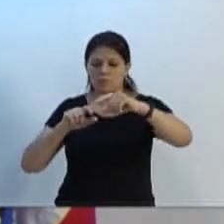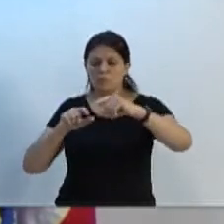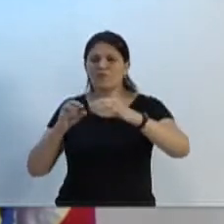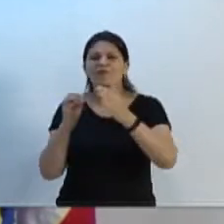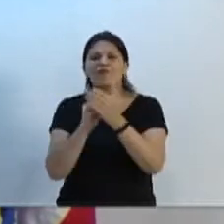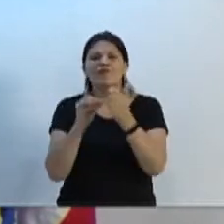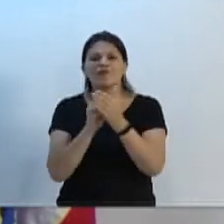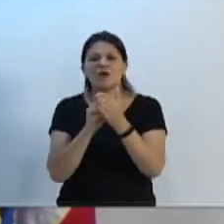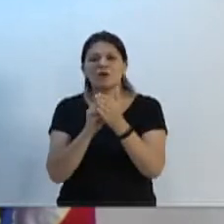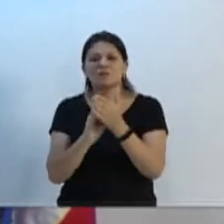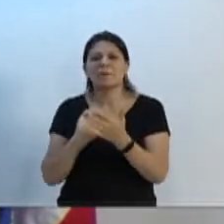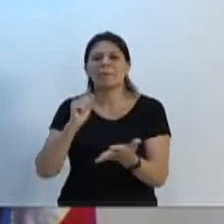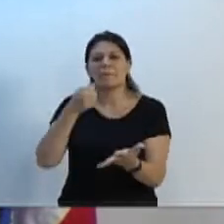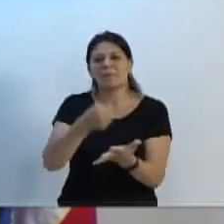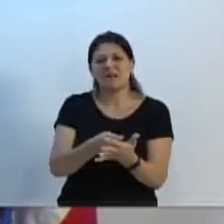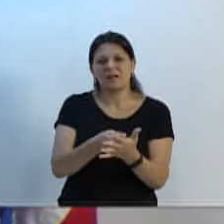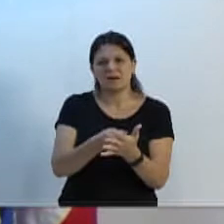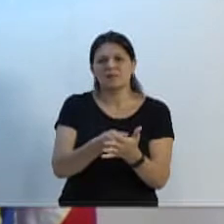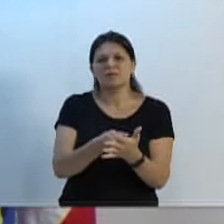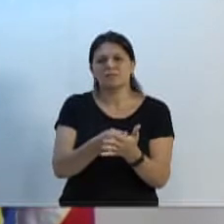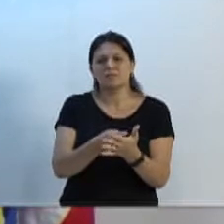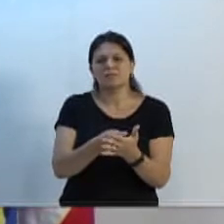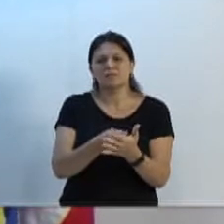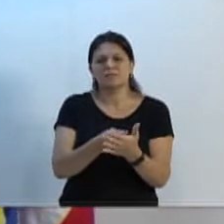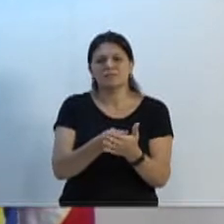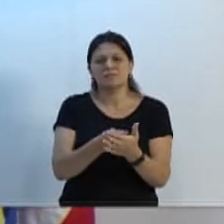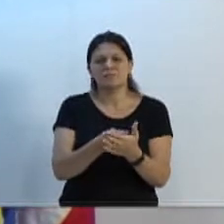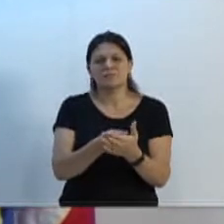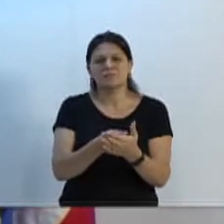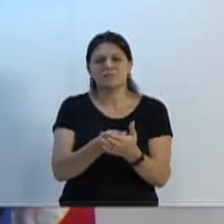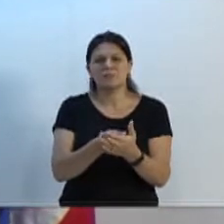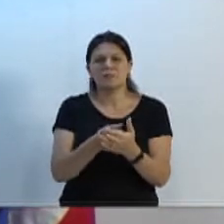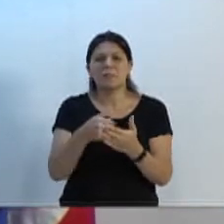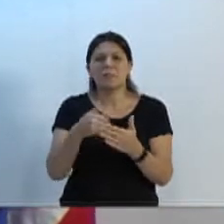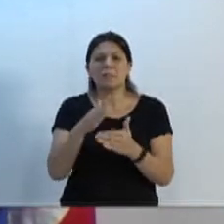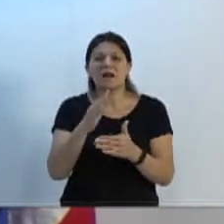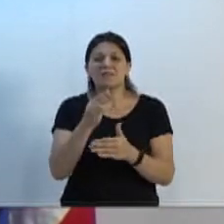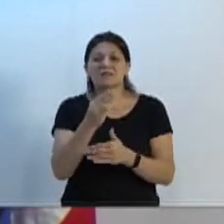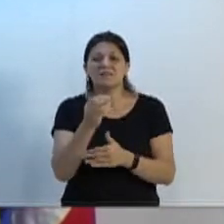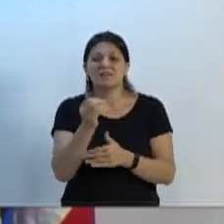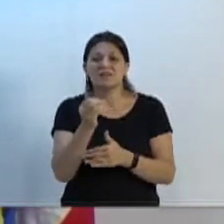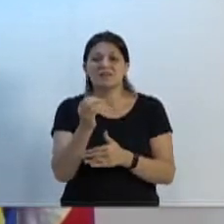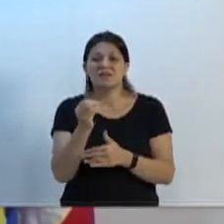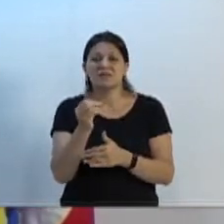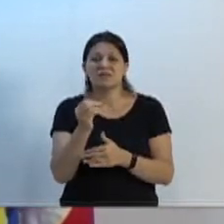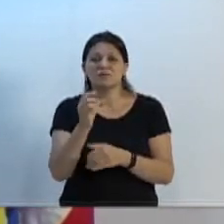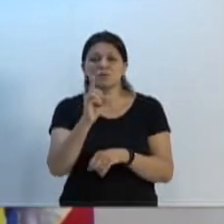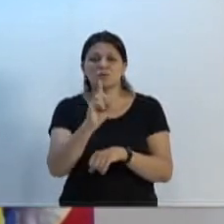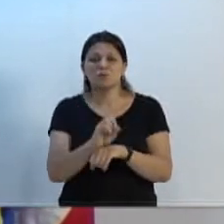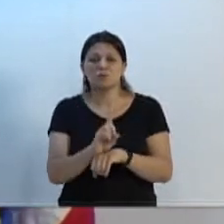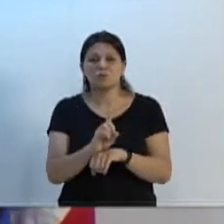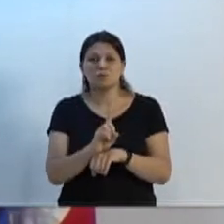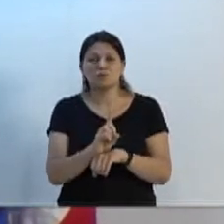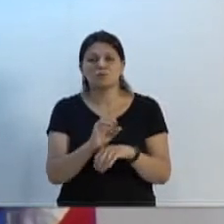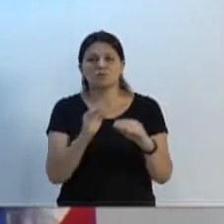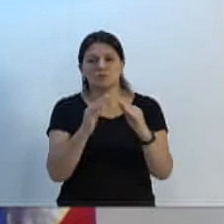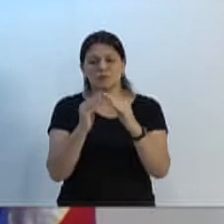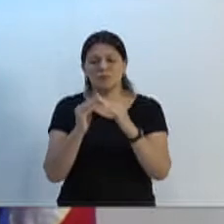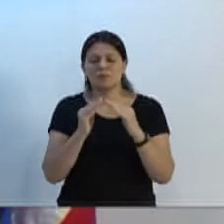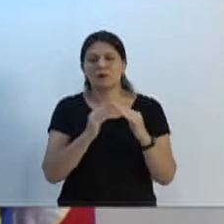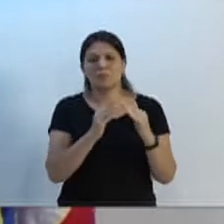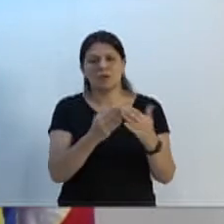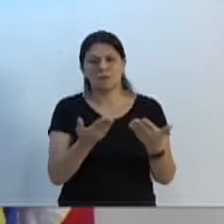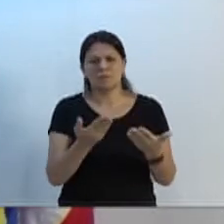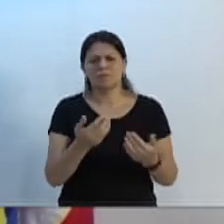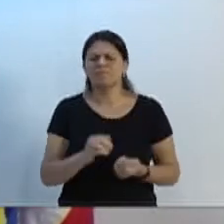os processos de indenização em mais de 300 lotes e aí eu pergunto a cada um